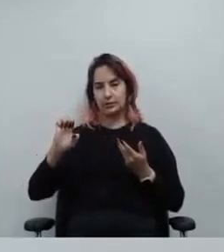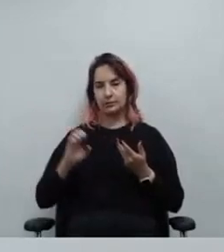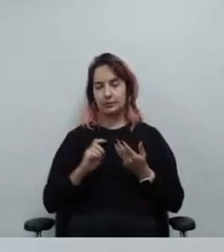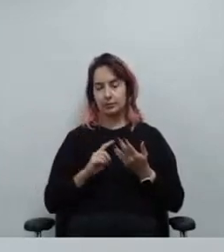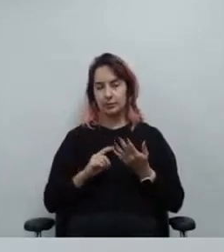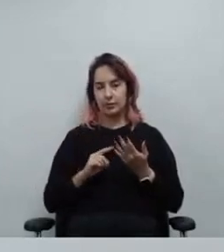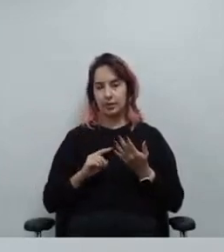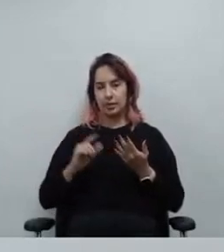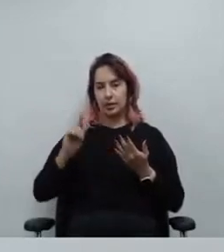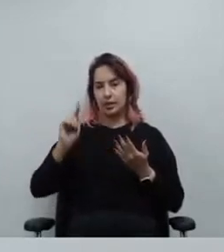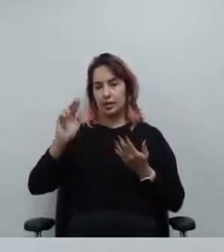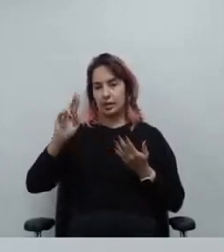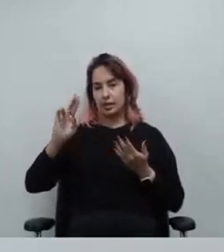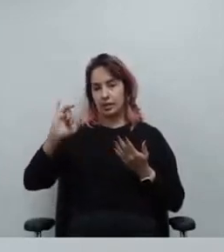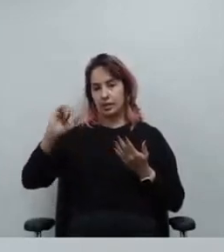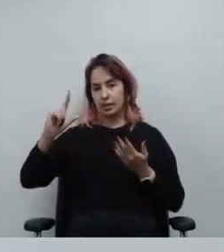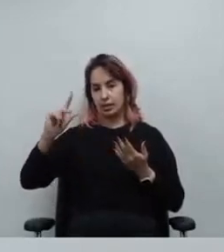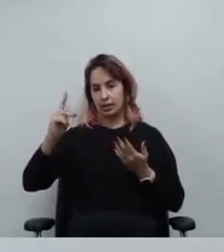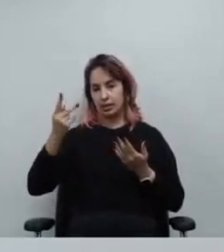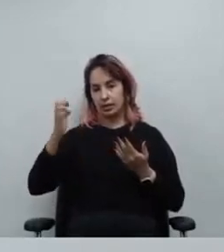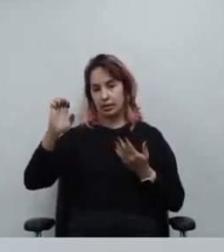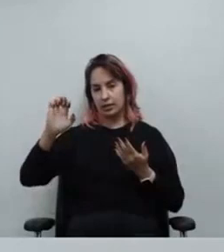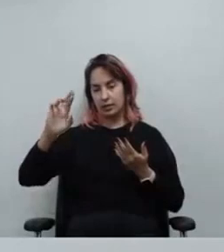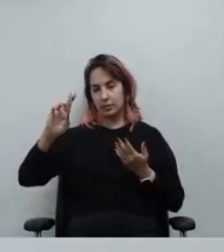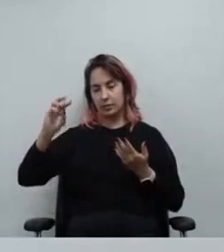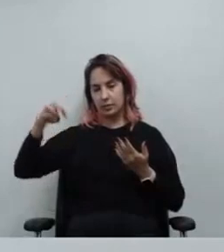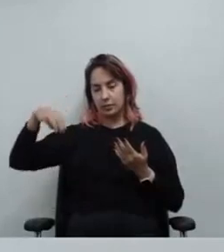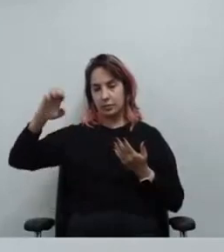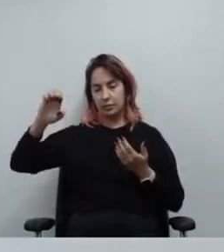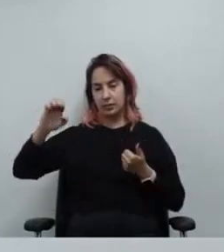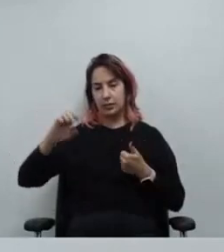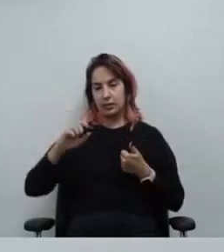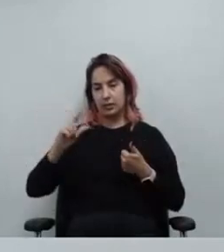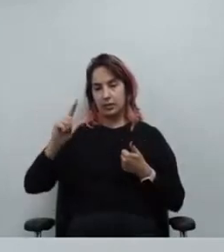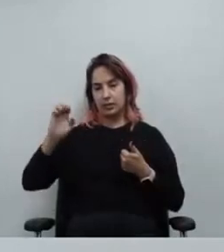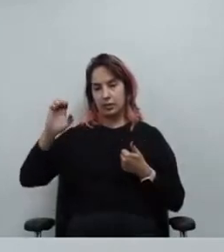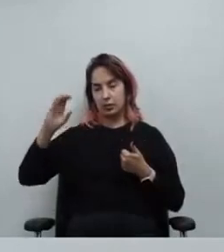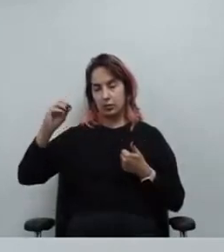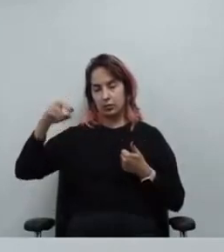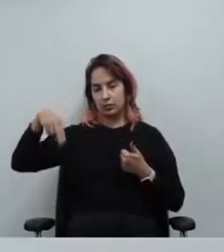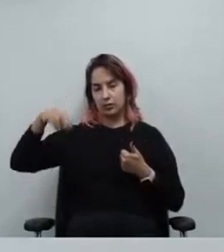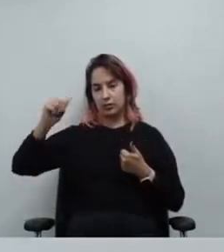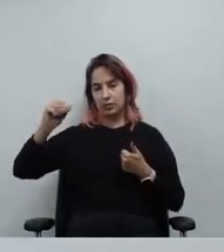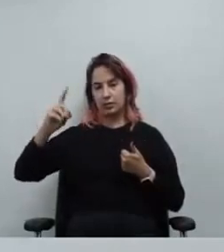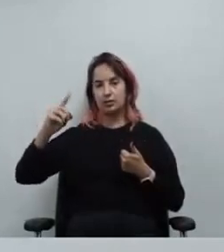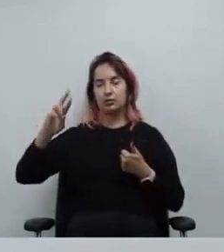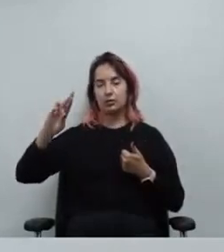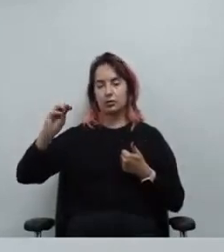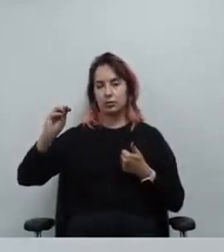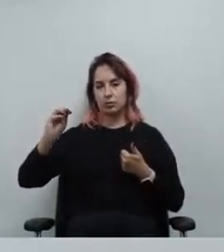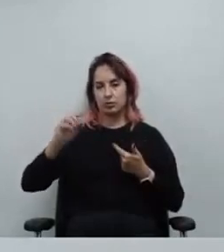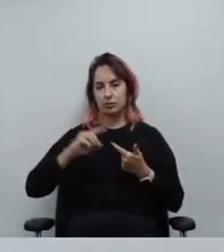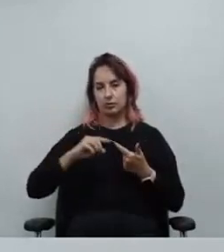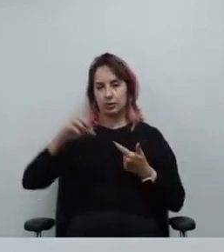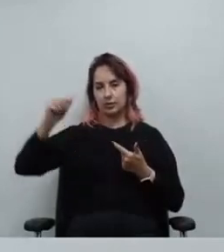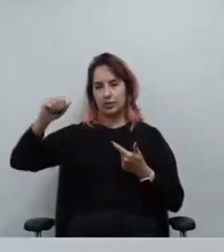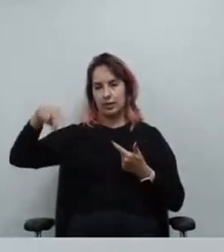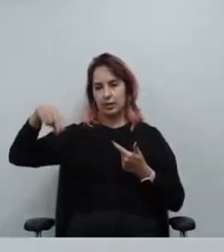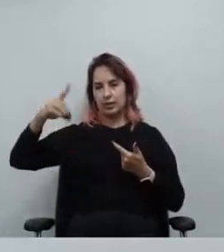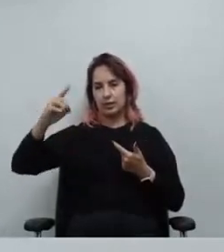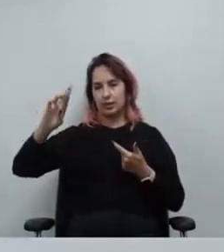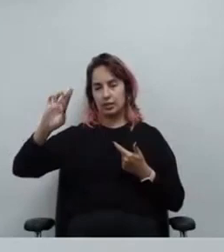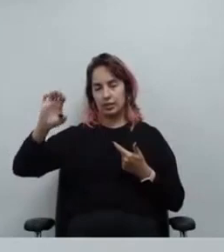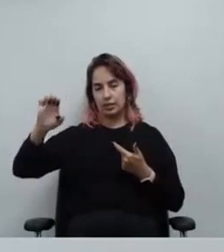Filho, Guilherme Otávio de Souza Brunieira, Leonardo de Aguiar Silveira, André